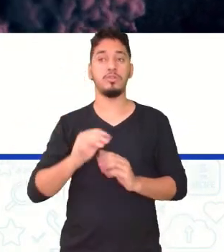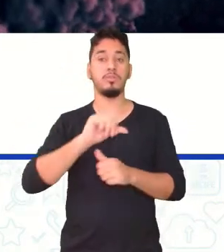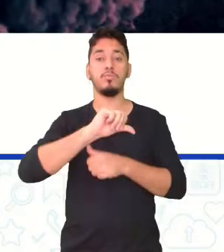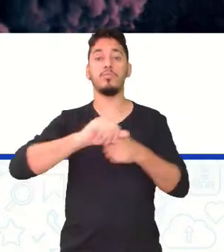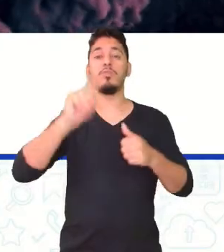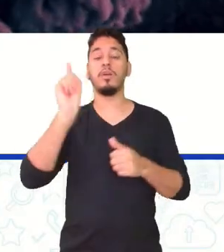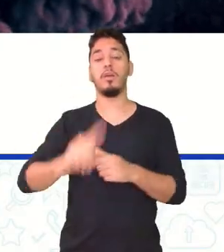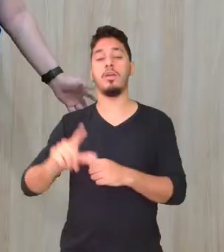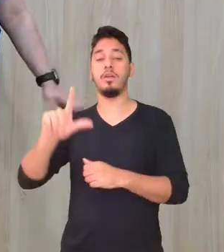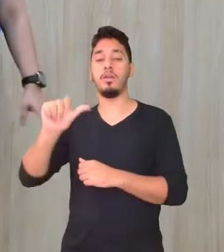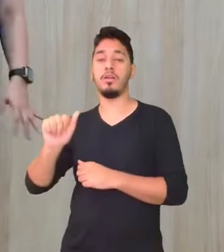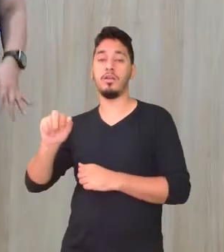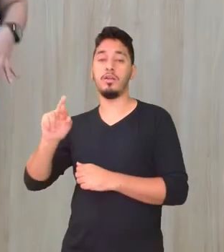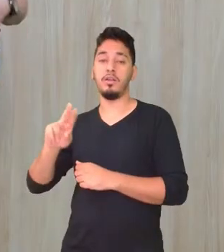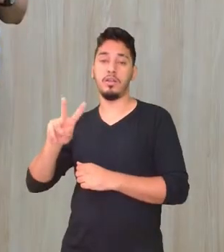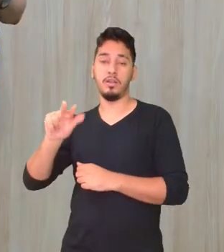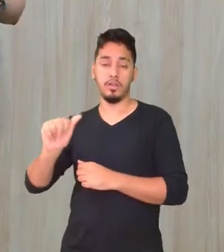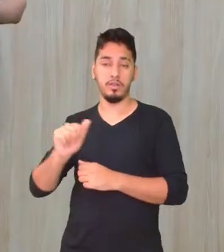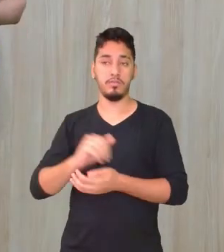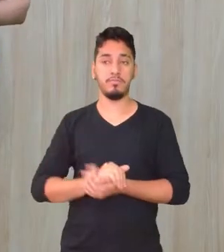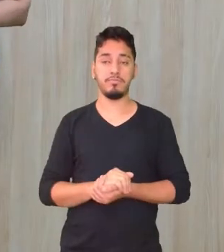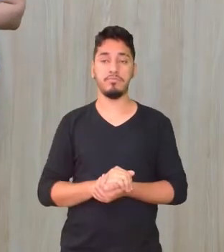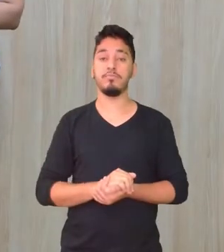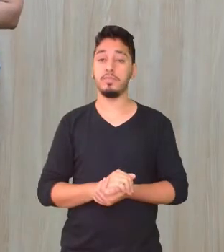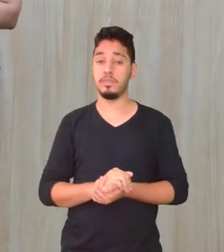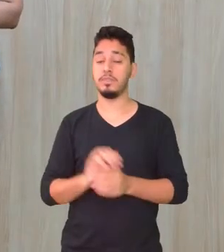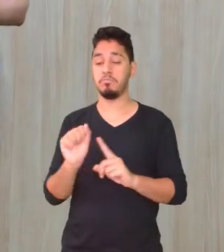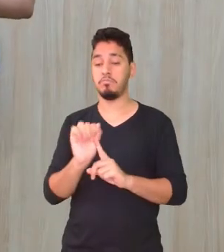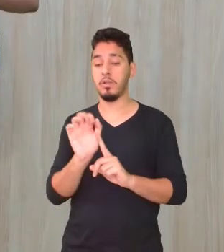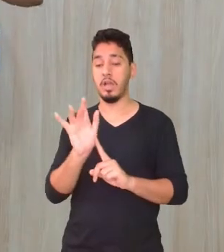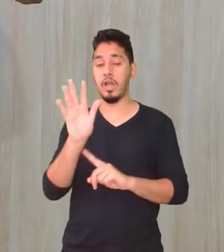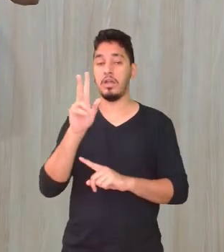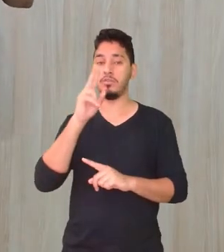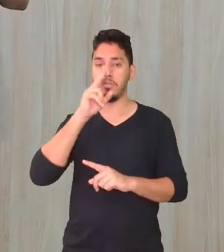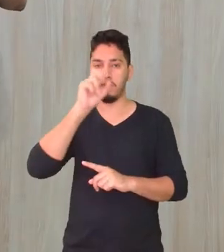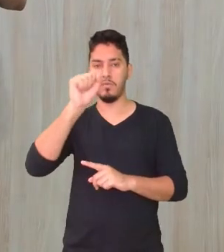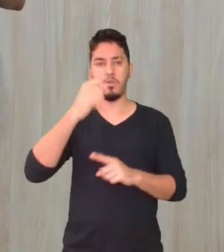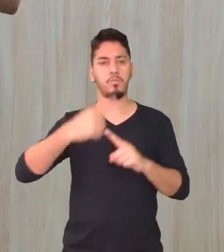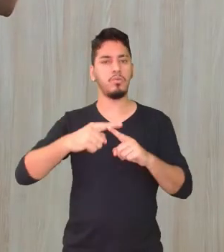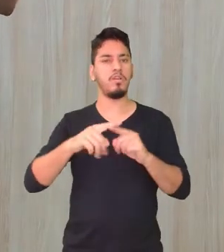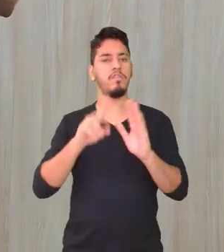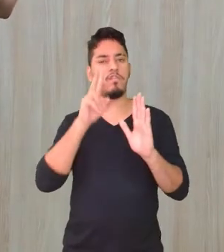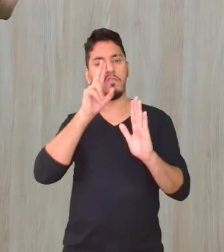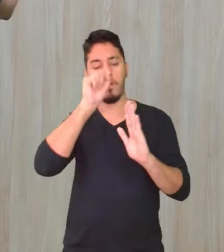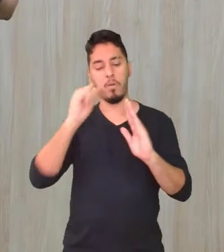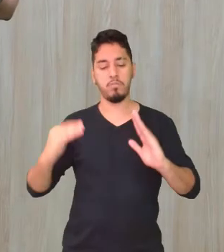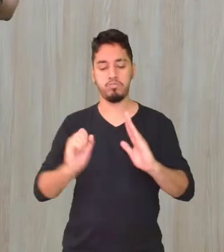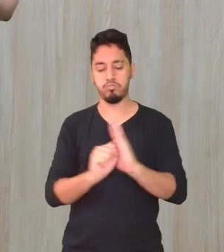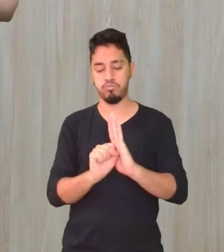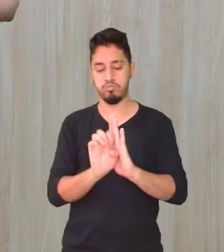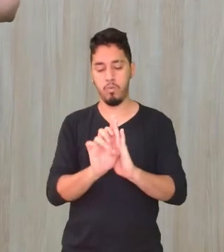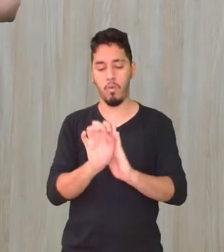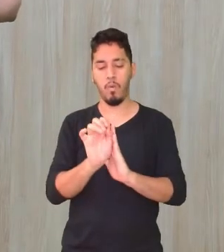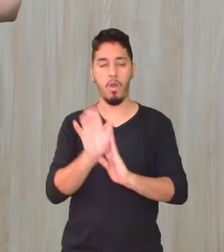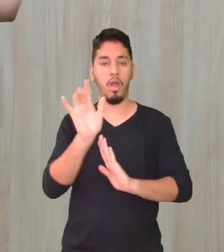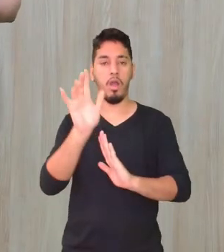lava, né, professor? Justamente. Então, esses gases são poderosíssimos, viu? Porque é muita força, tá? Os gases, eles têm as propriedades que